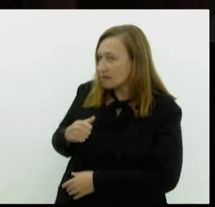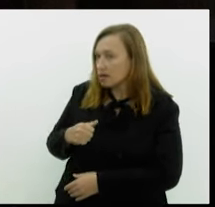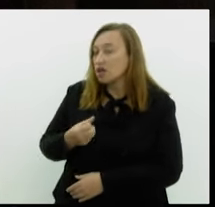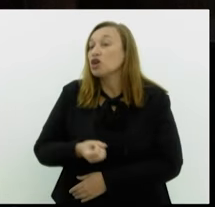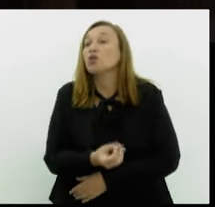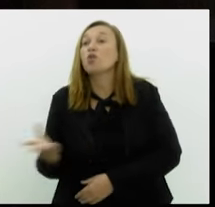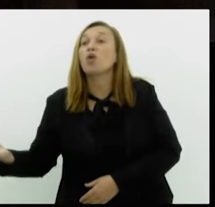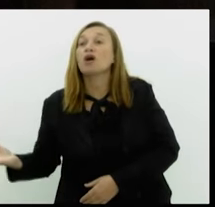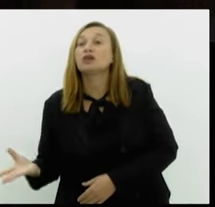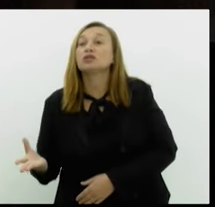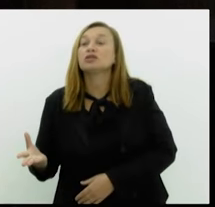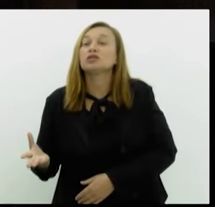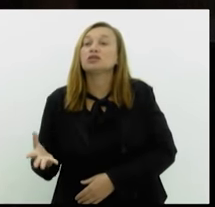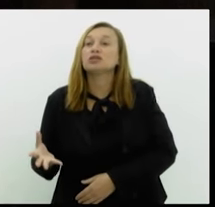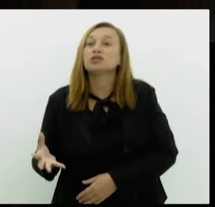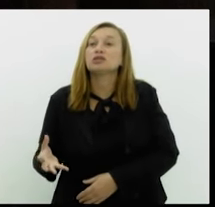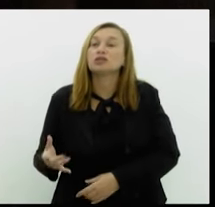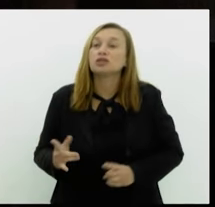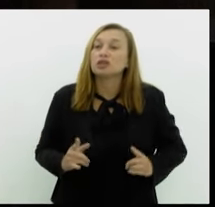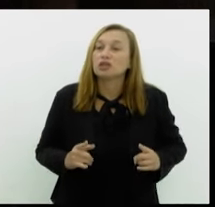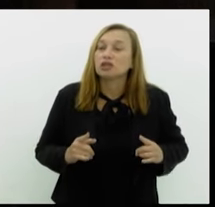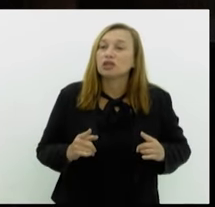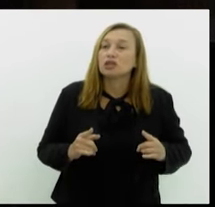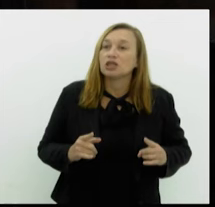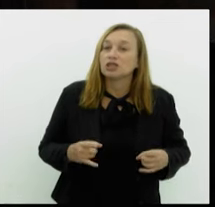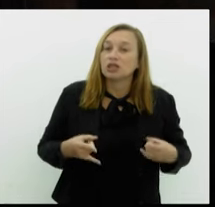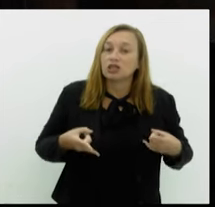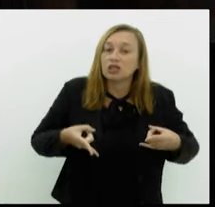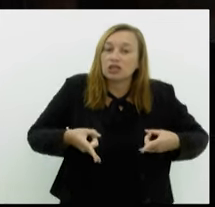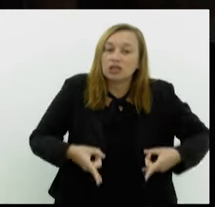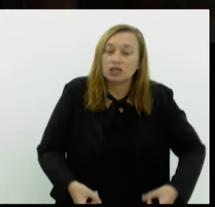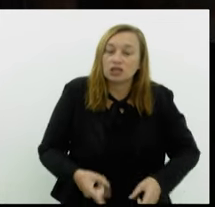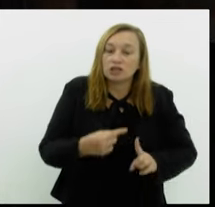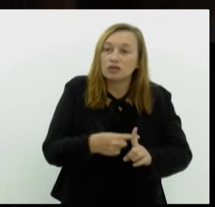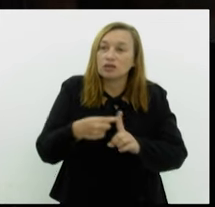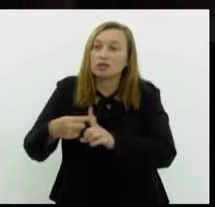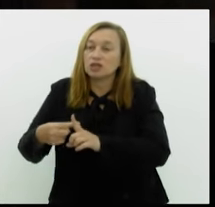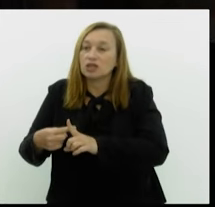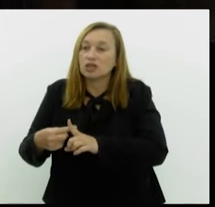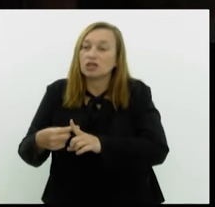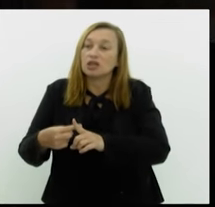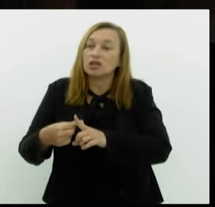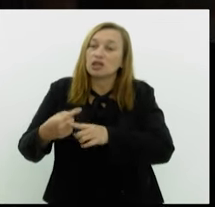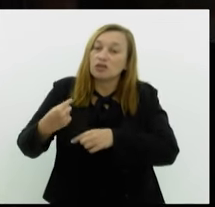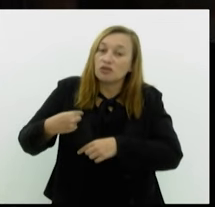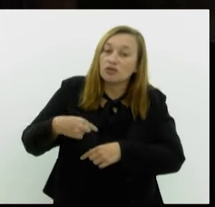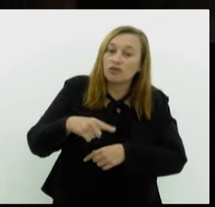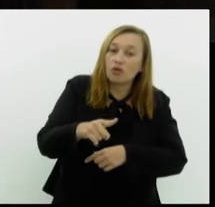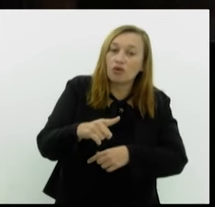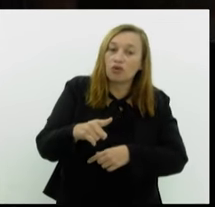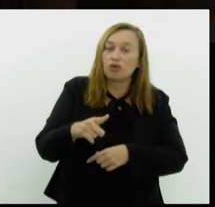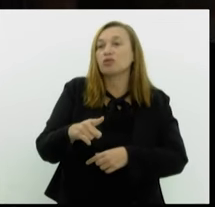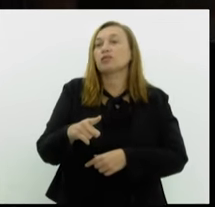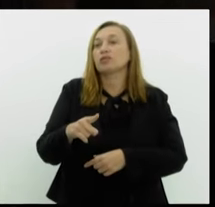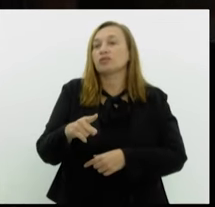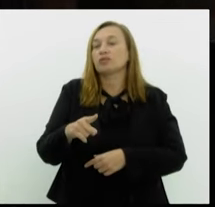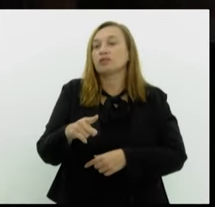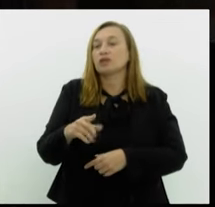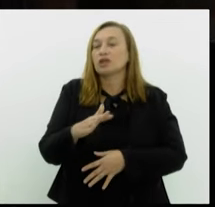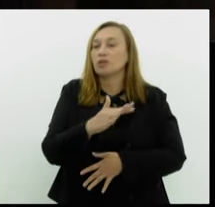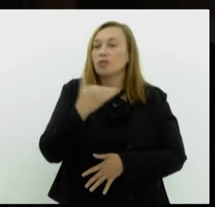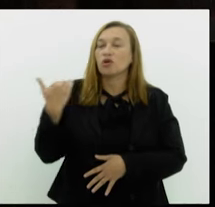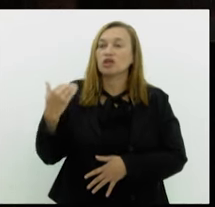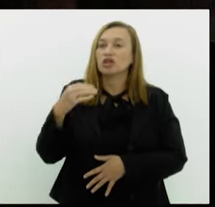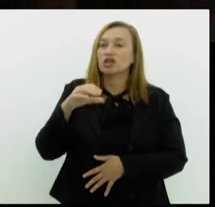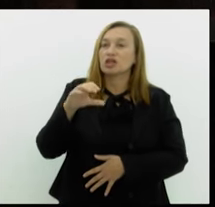Quantos que pegaram na alça do caixão de Getúlio Vargas, que se elegeram por anos e anos, getulismo? Isso não é da época sua,